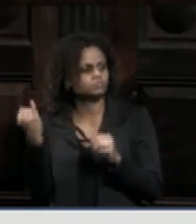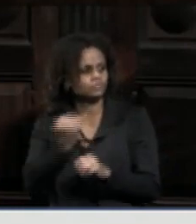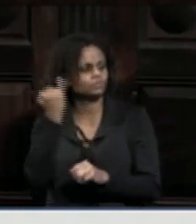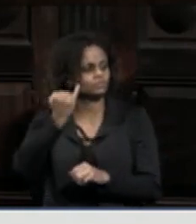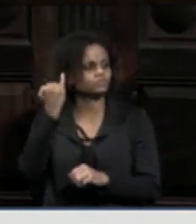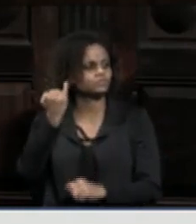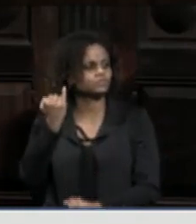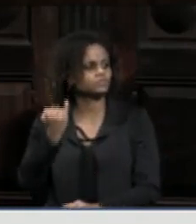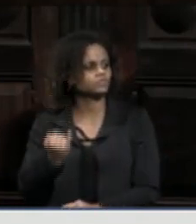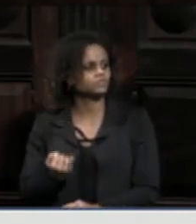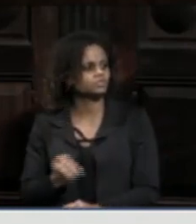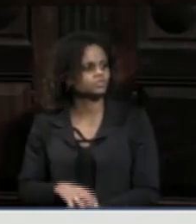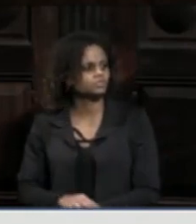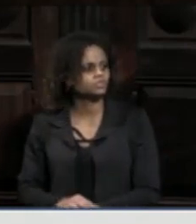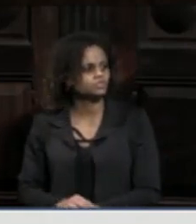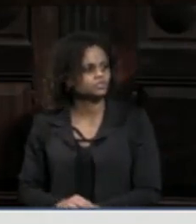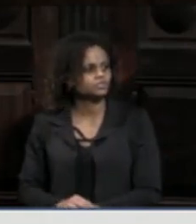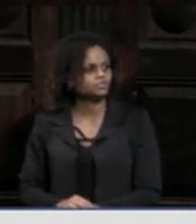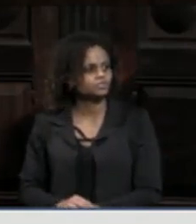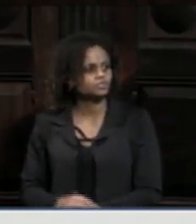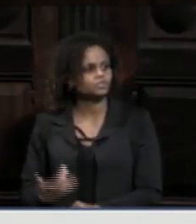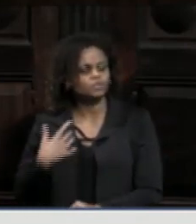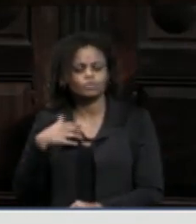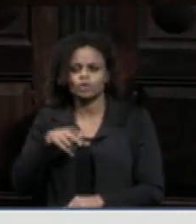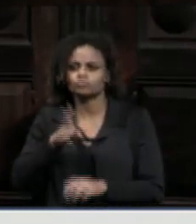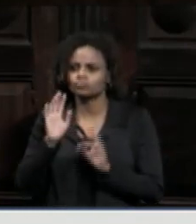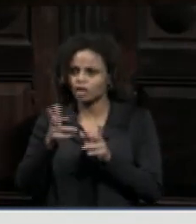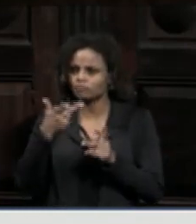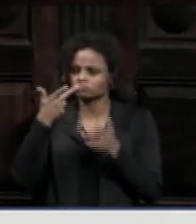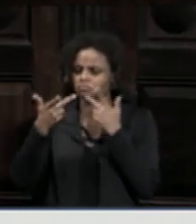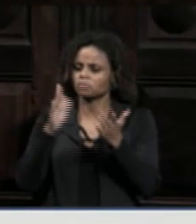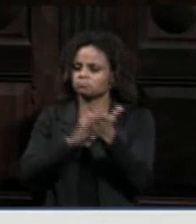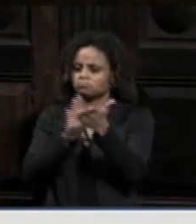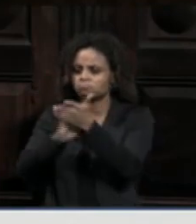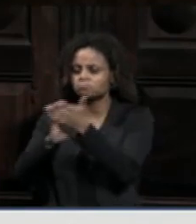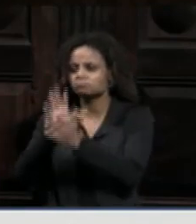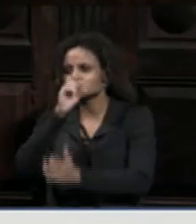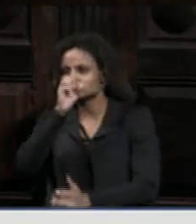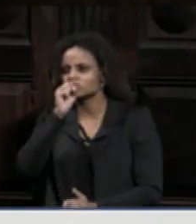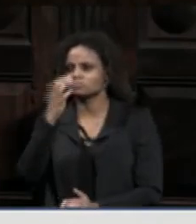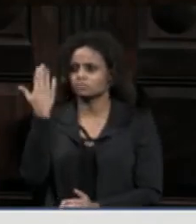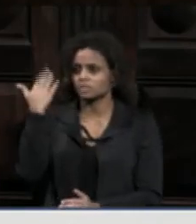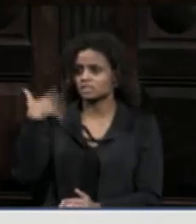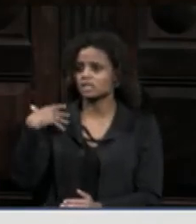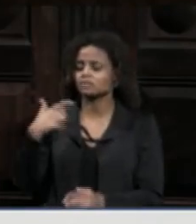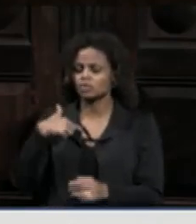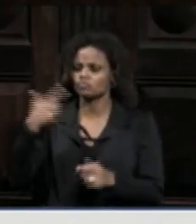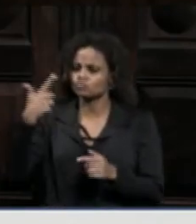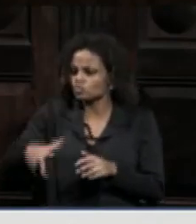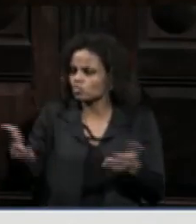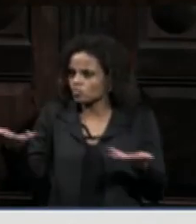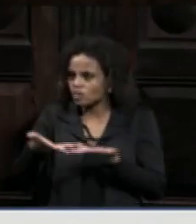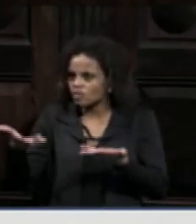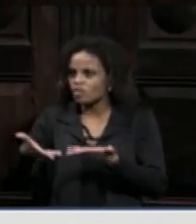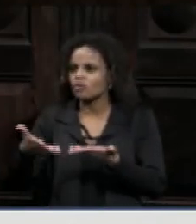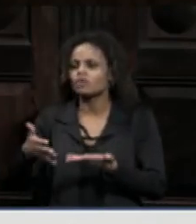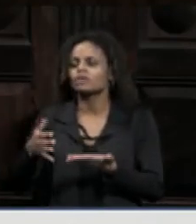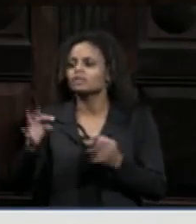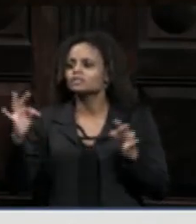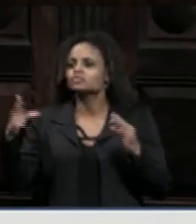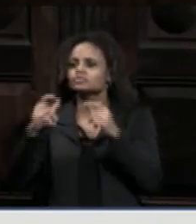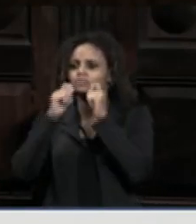cumprimentando publicamente, eu já o fiz no sábado passado durante o evento e faço agora da tribuna da Alerj essa